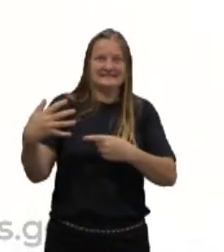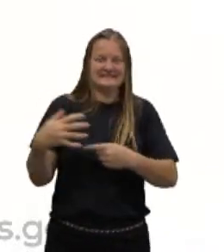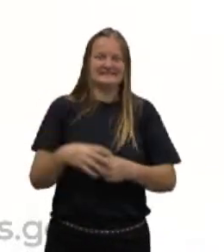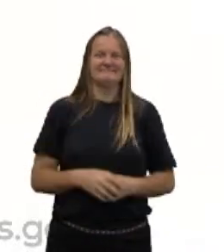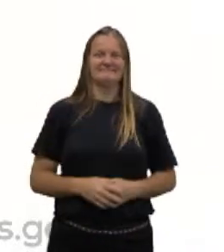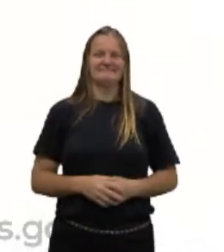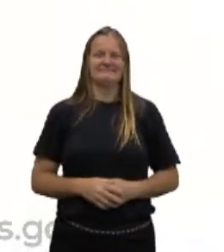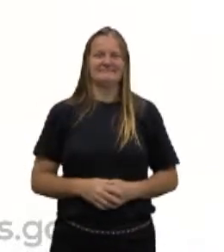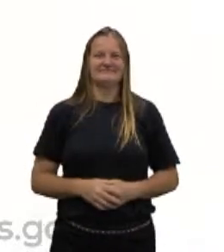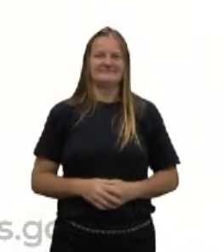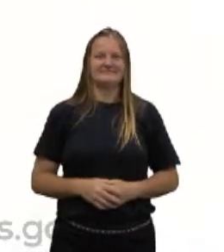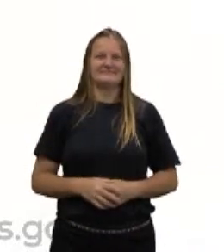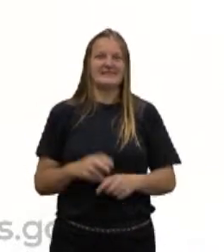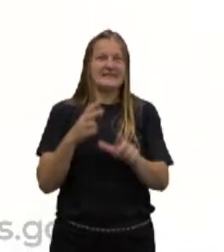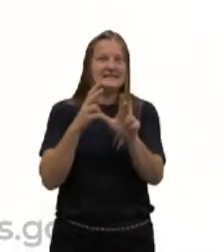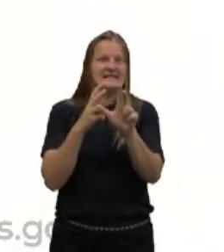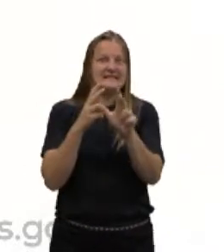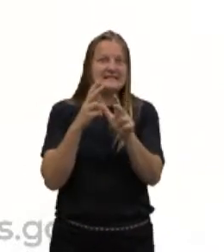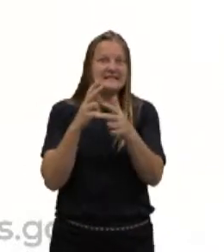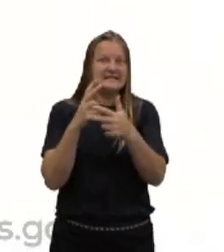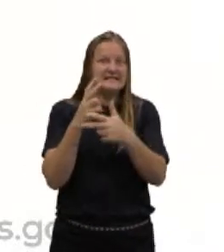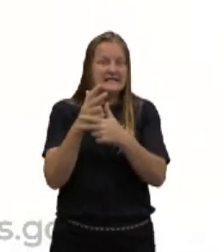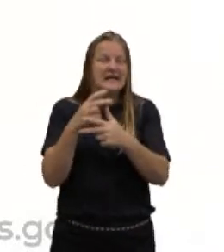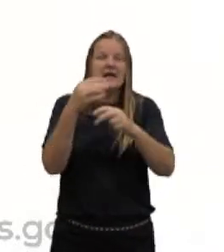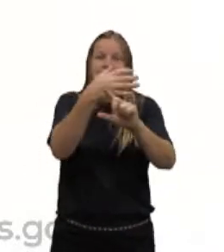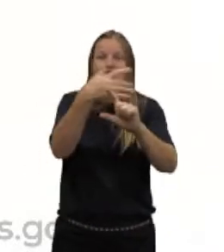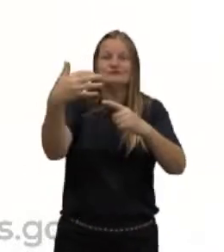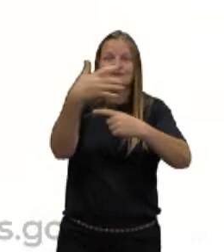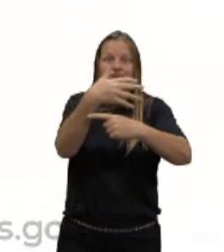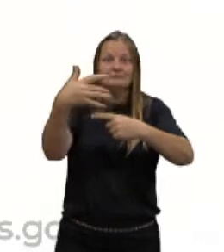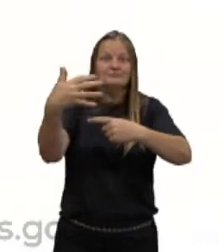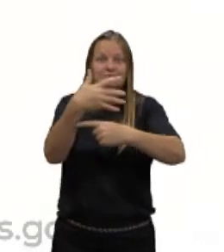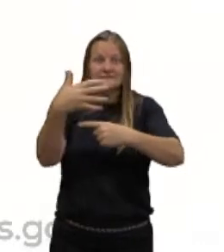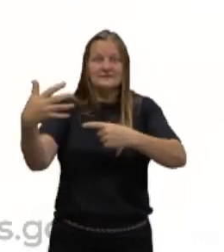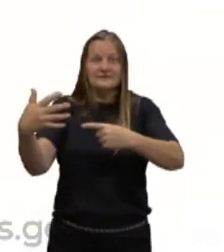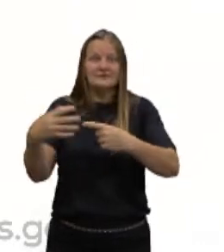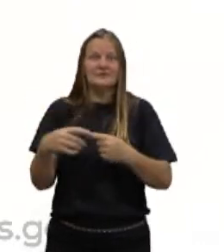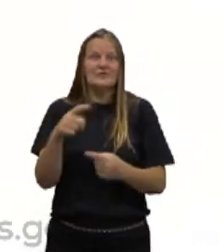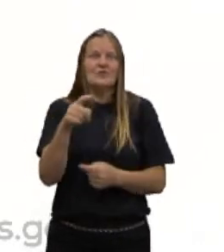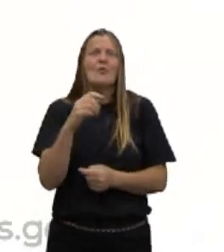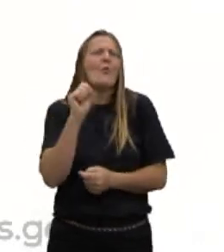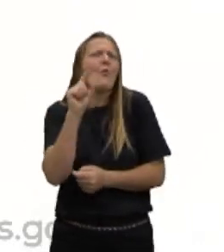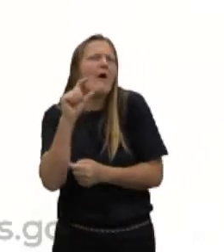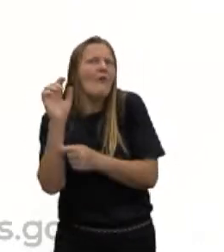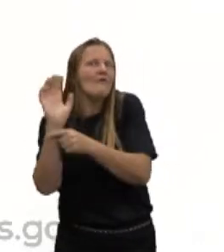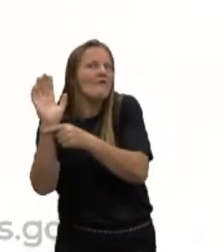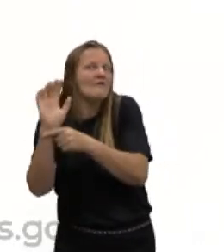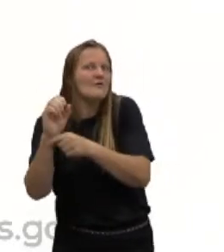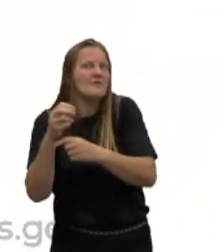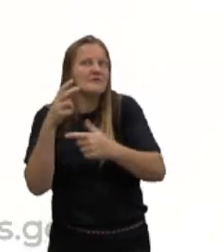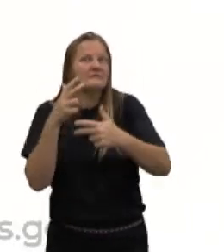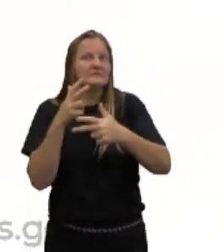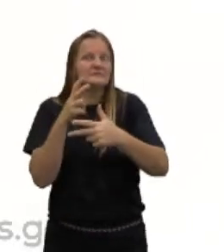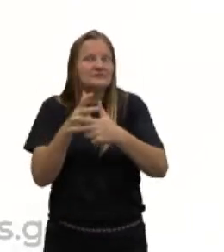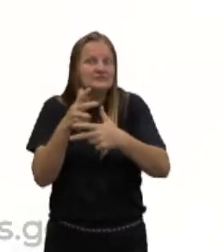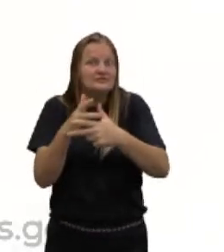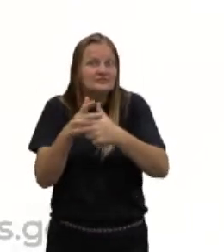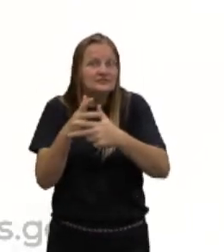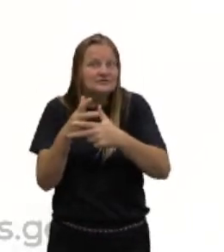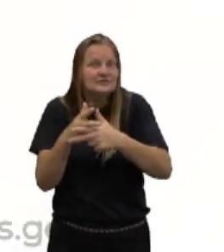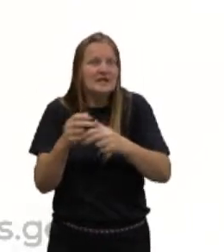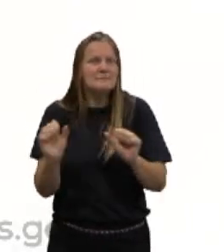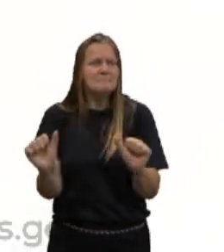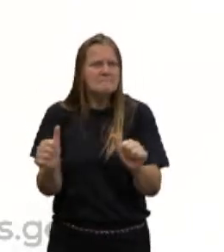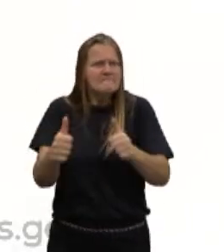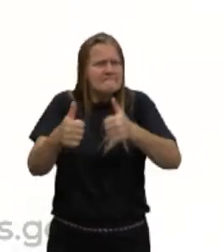Aqui é uma notícia, né, sobre a Netflix. Saiba quais filmes e séries entram e saem